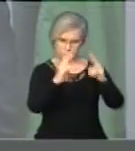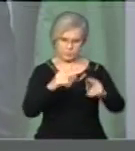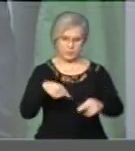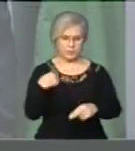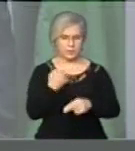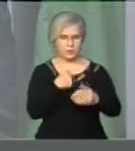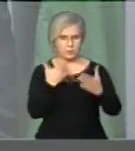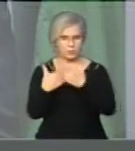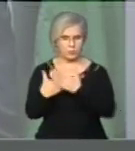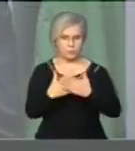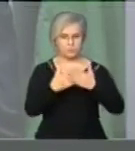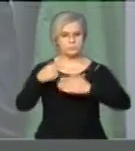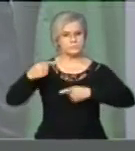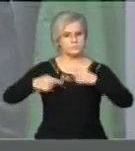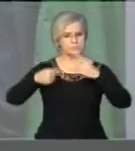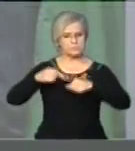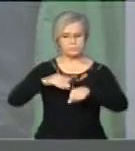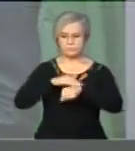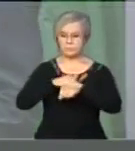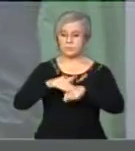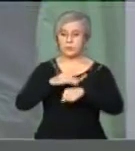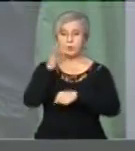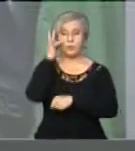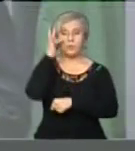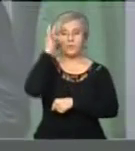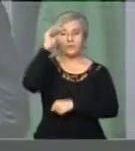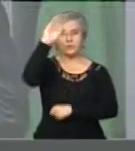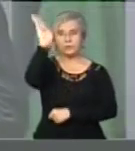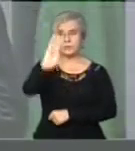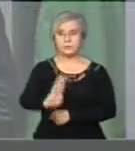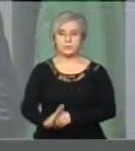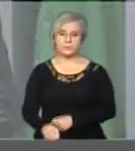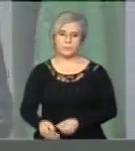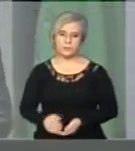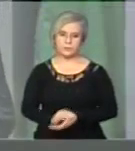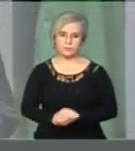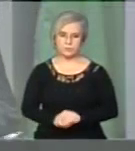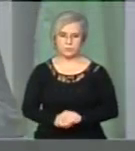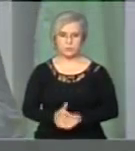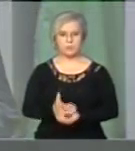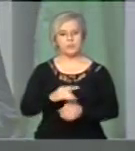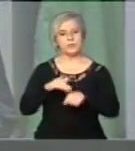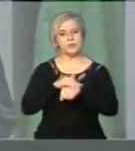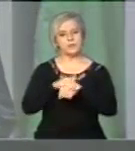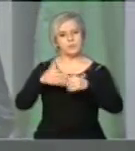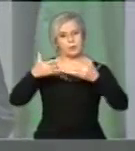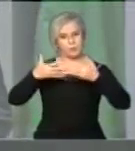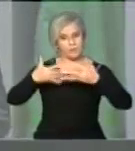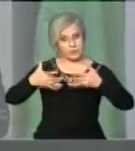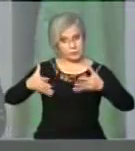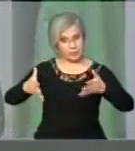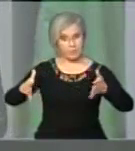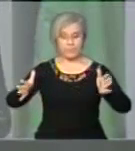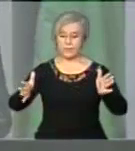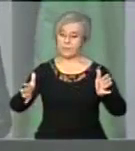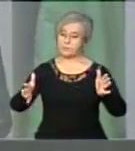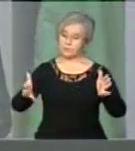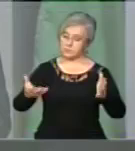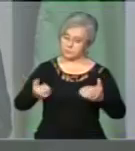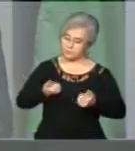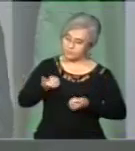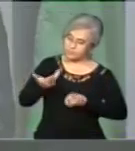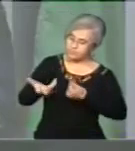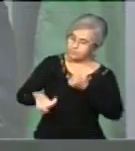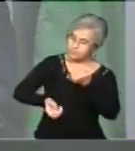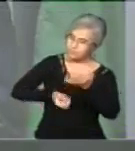debruçamos sobre o futuro do Brasil. Uma conversa aberta, onde nós colocávamos o